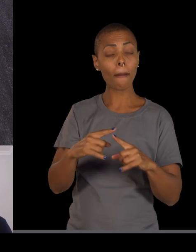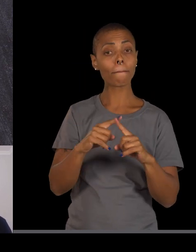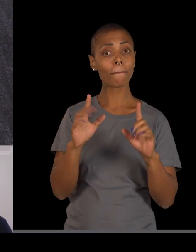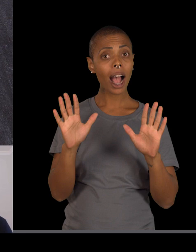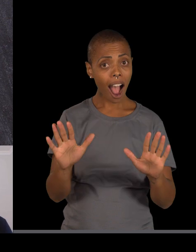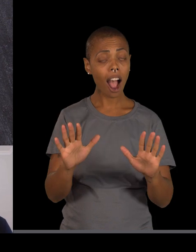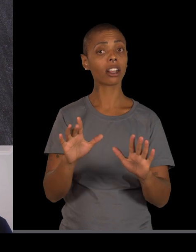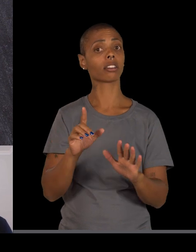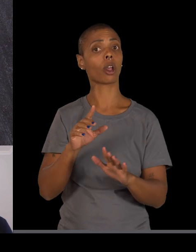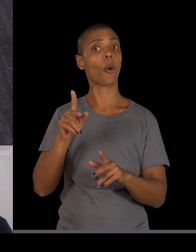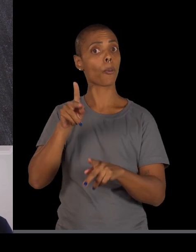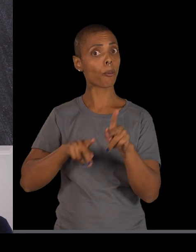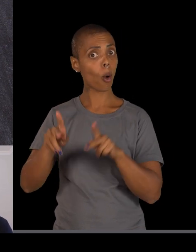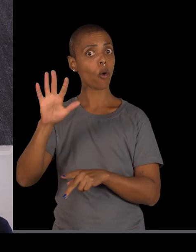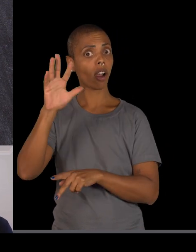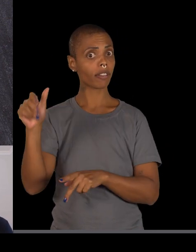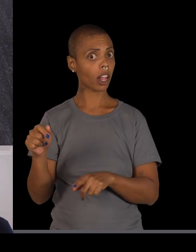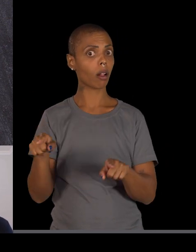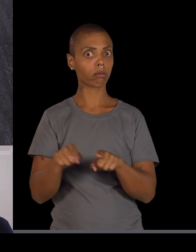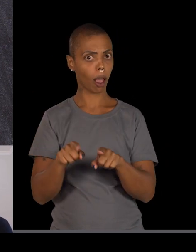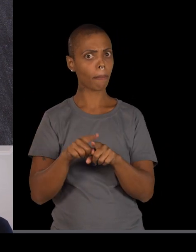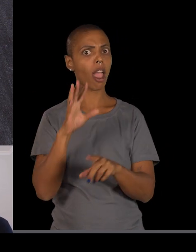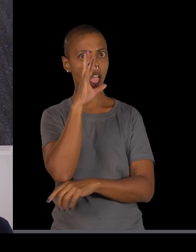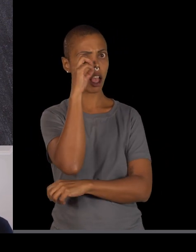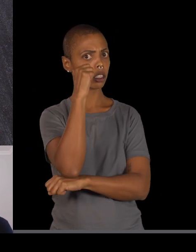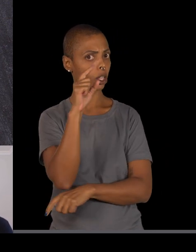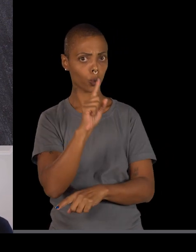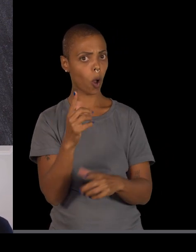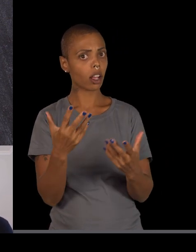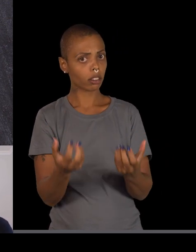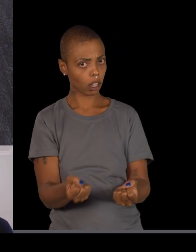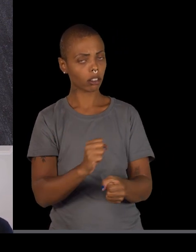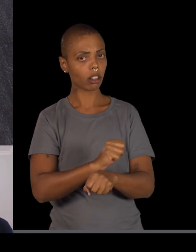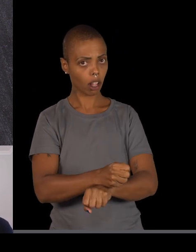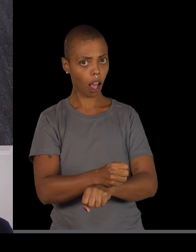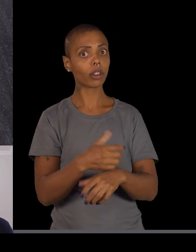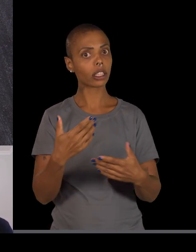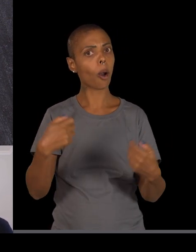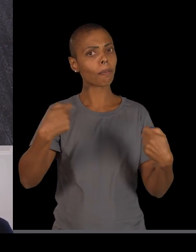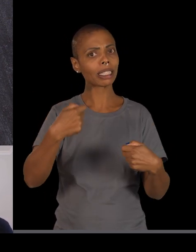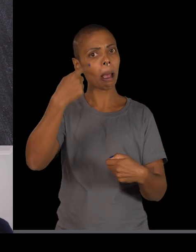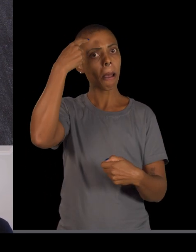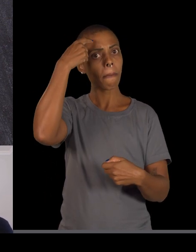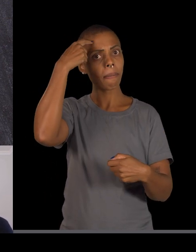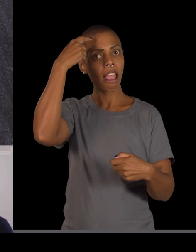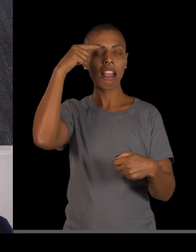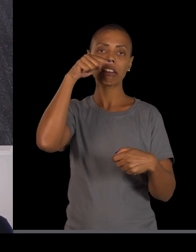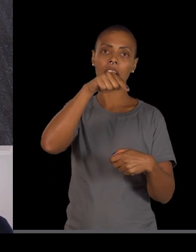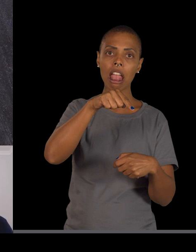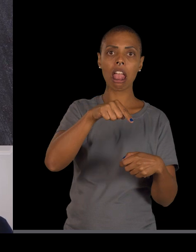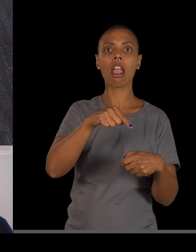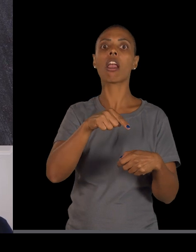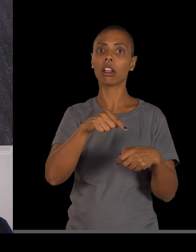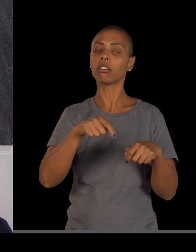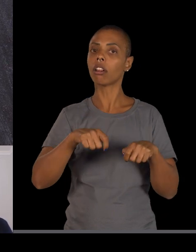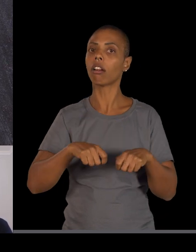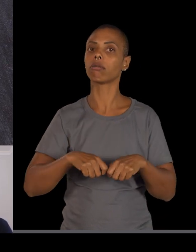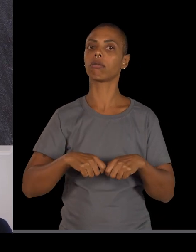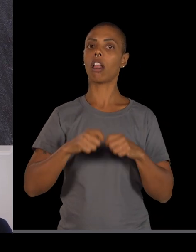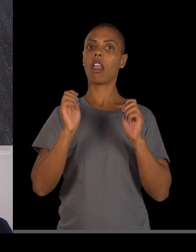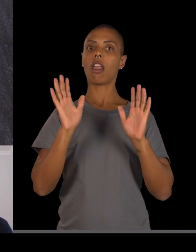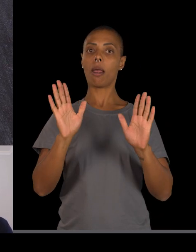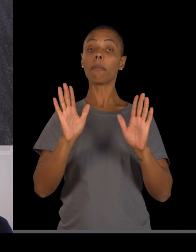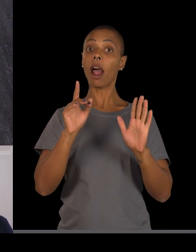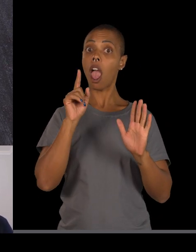também uma grande resistência dos povos africanos, ok? Então a gente tem que quebrar essa ideia. A questão, na verdade, ela é muito mais